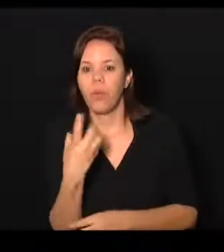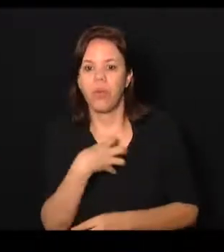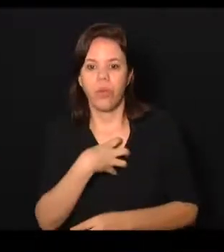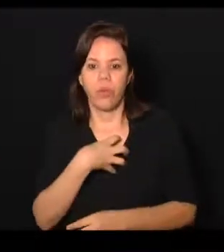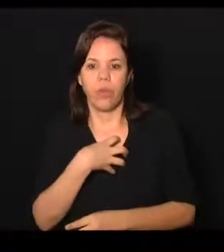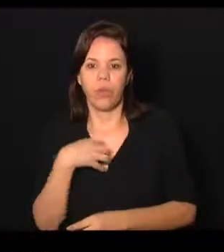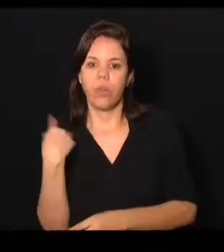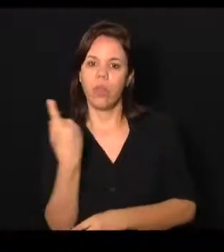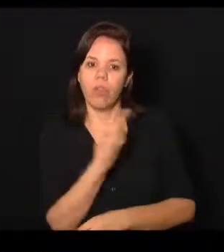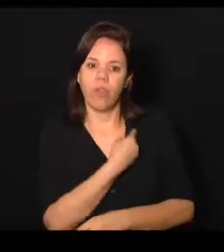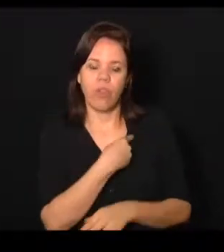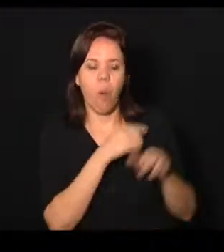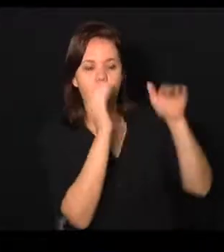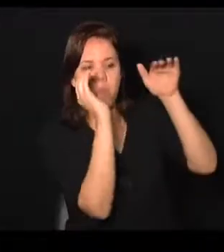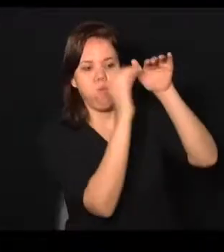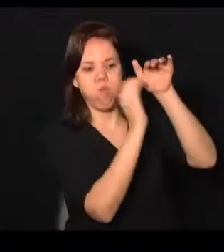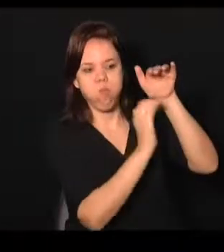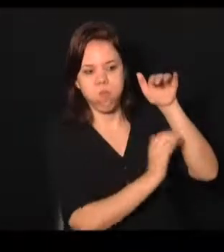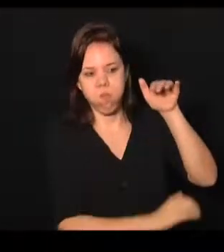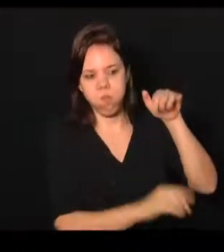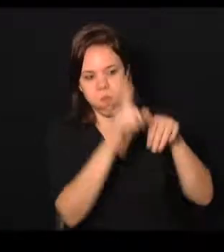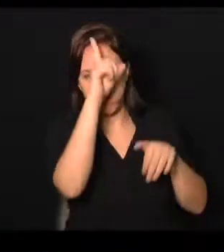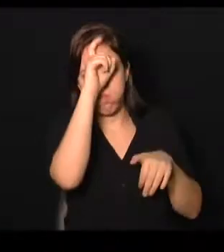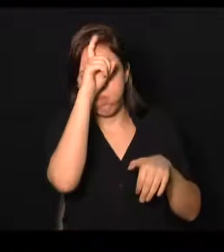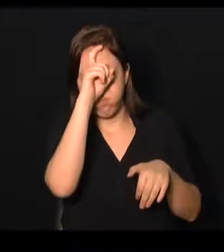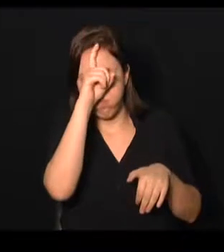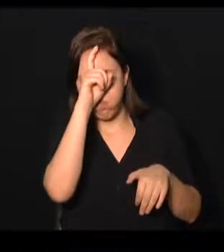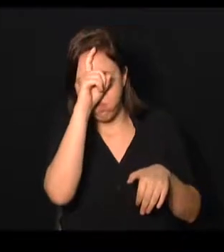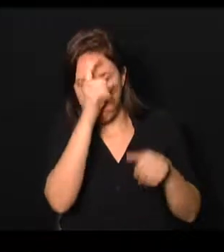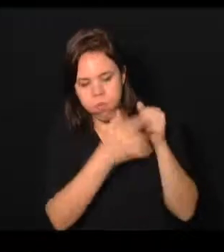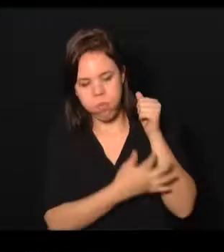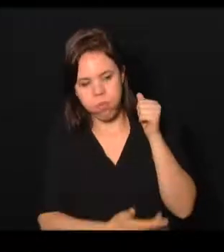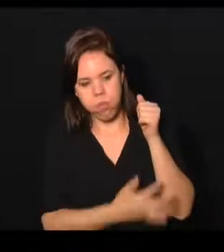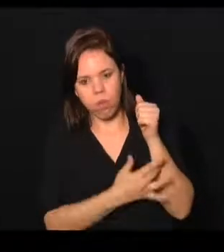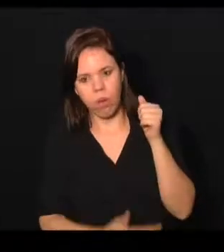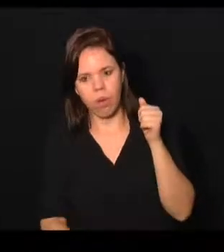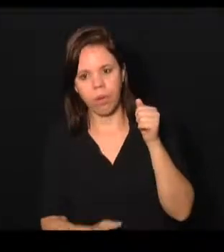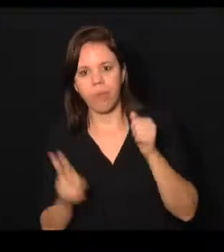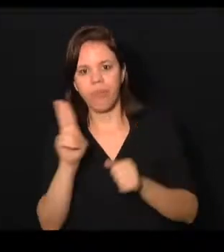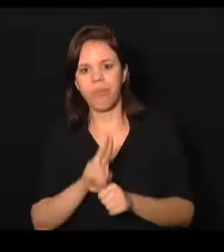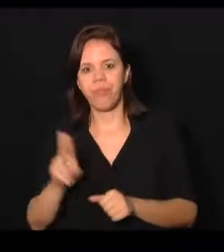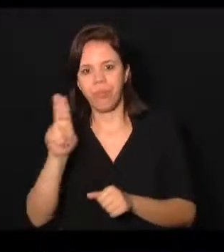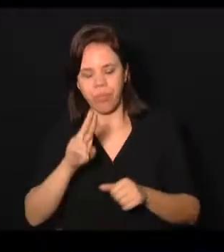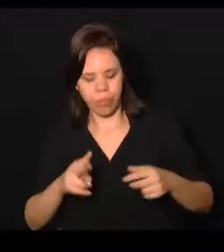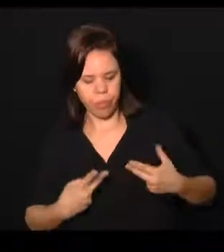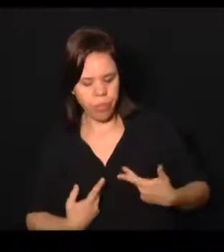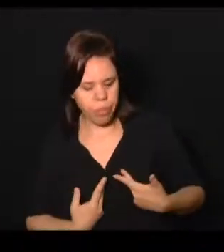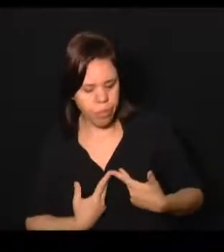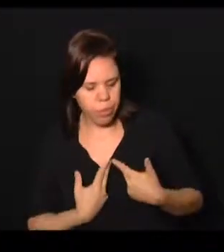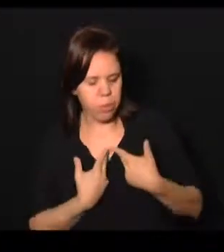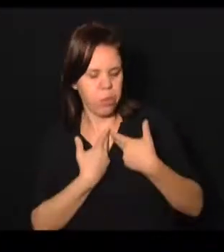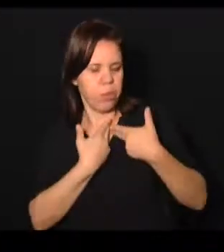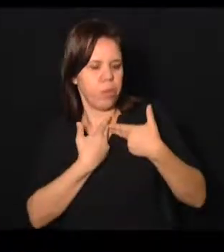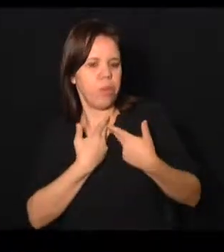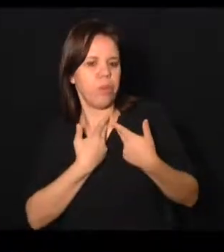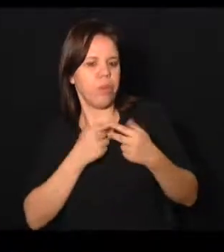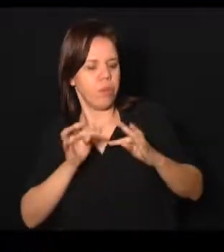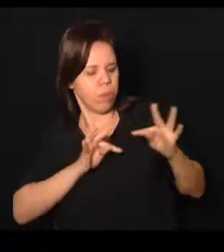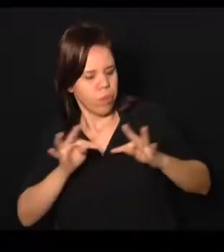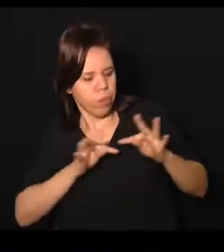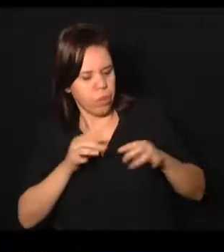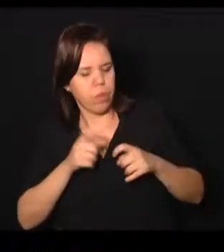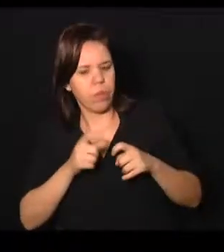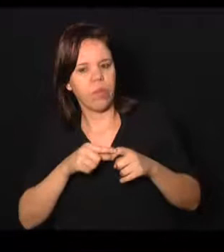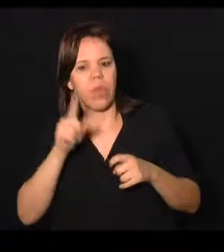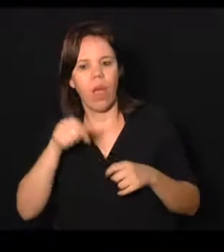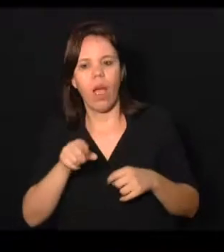de abastecer os hospitais para sangue utilizado nas cirurgias, nos procedimentos médicos, é através